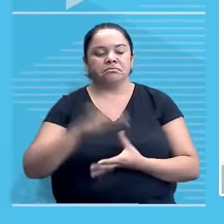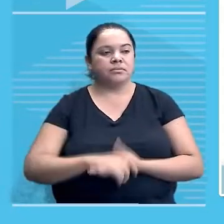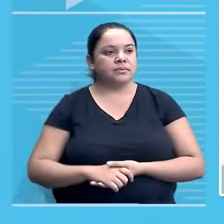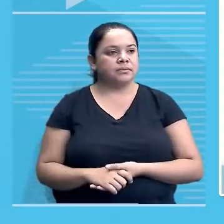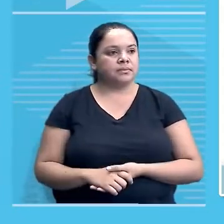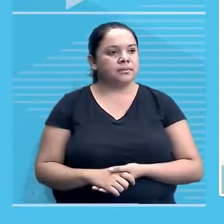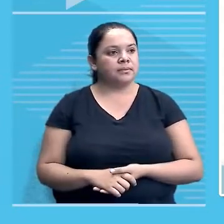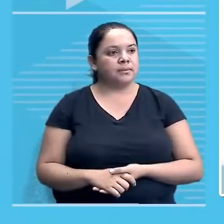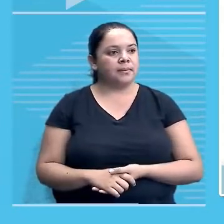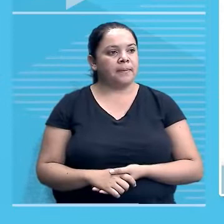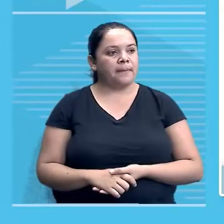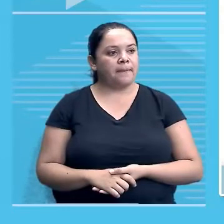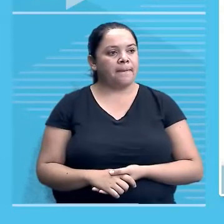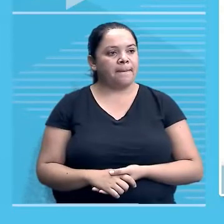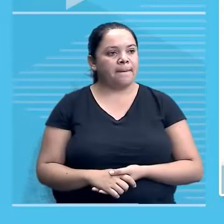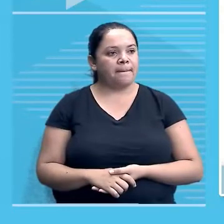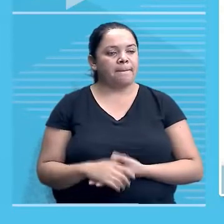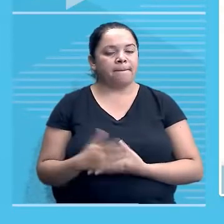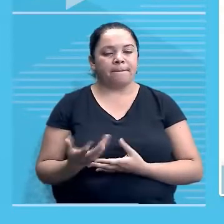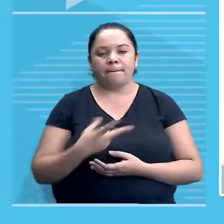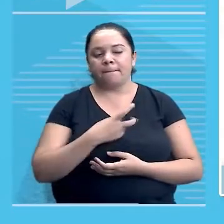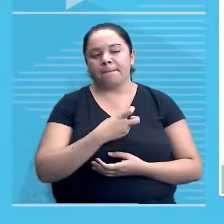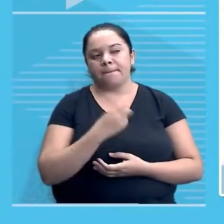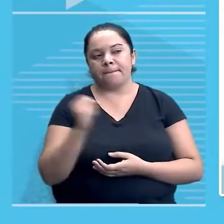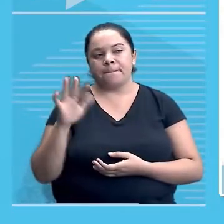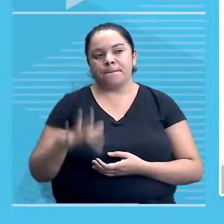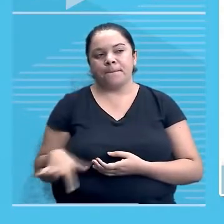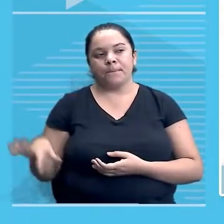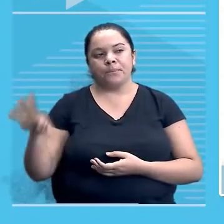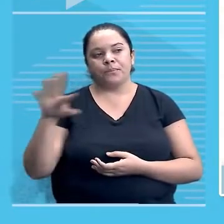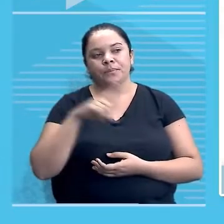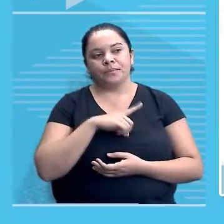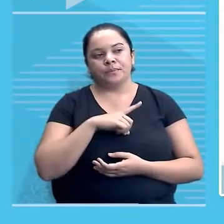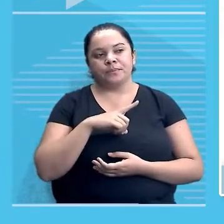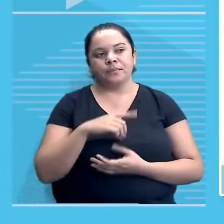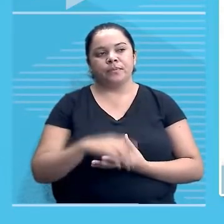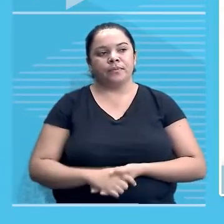Então, observa aqui a imagem.